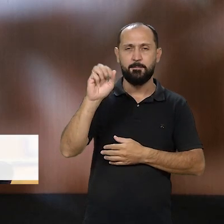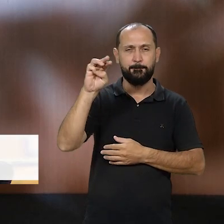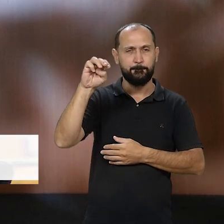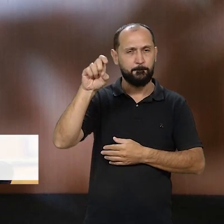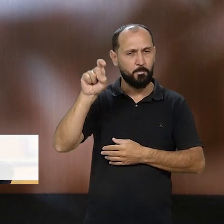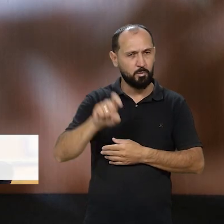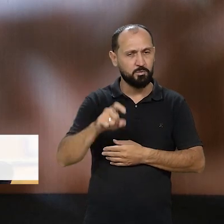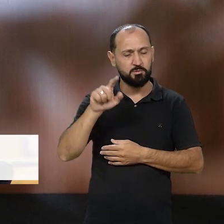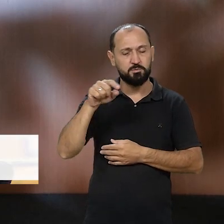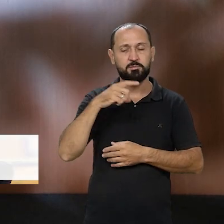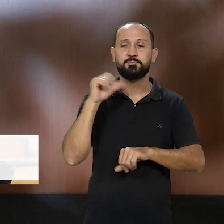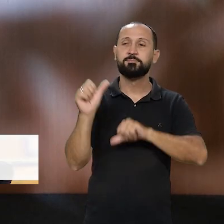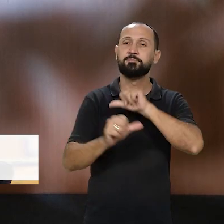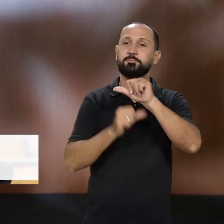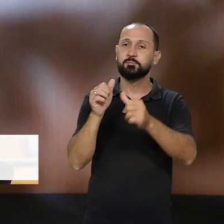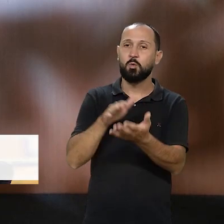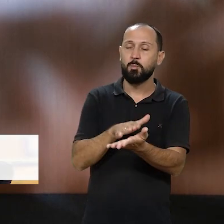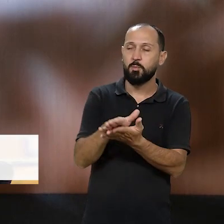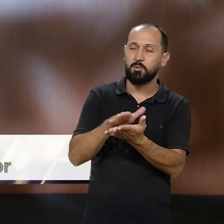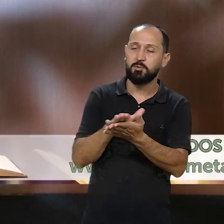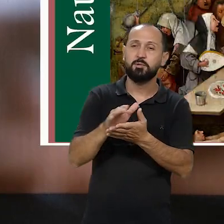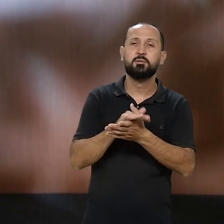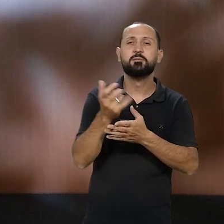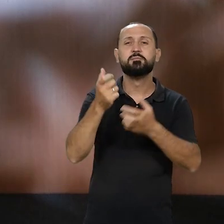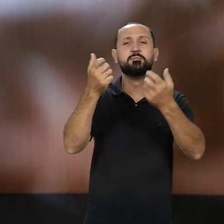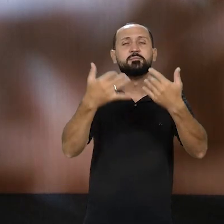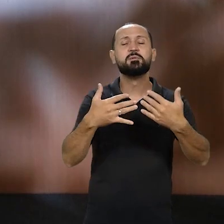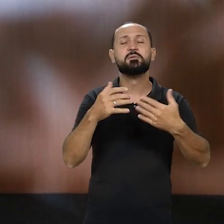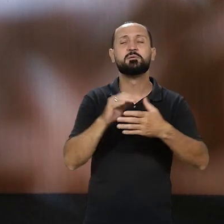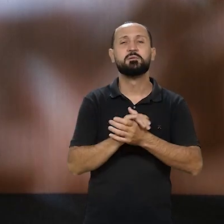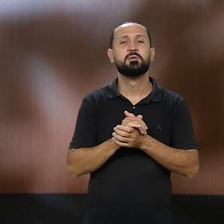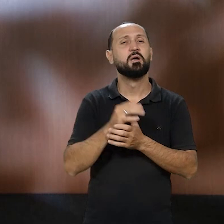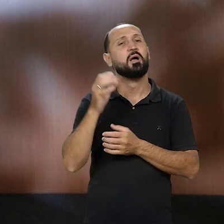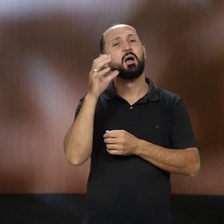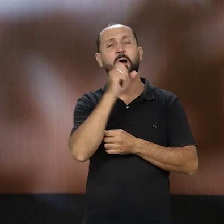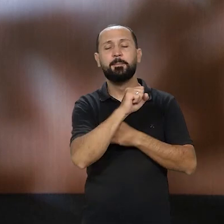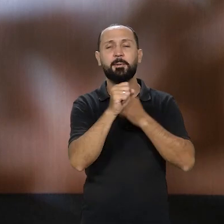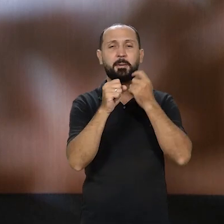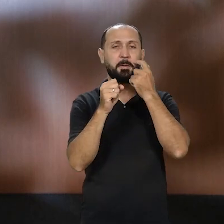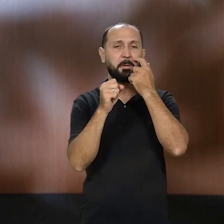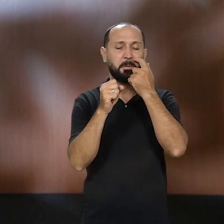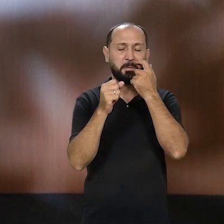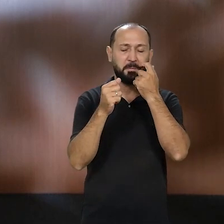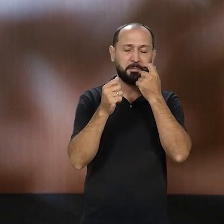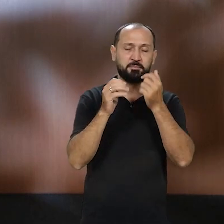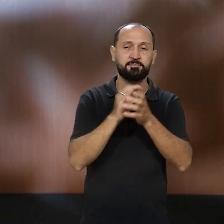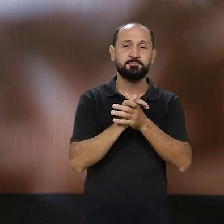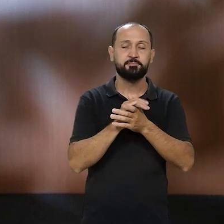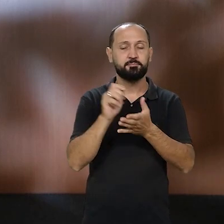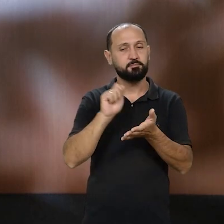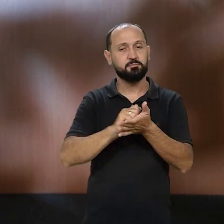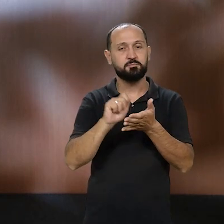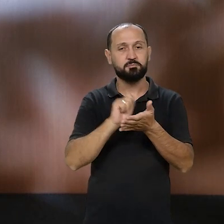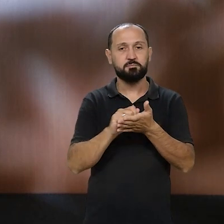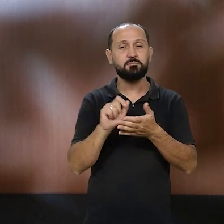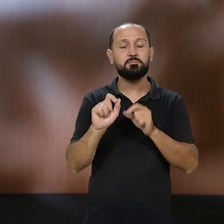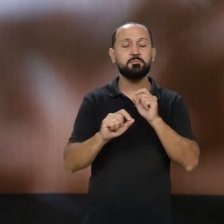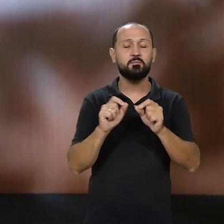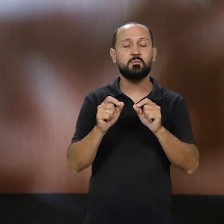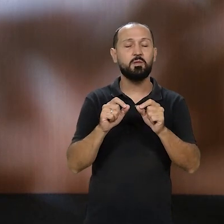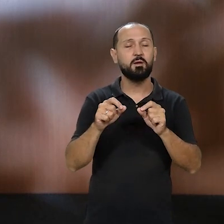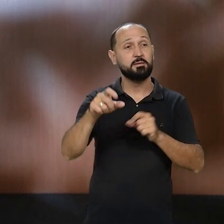pela editora Metamorfose. Eu queria que você falasse brevemente, né, a respeito dessas obras, para